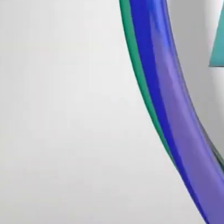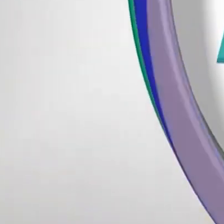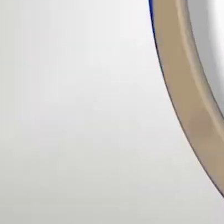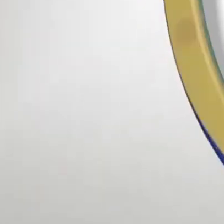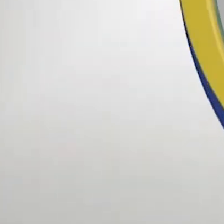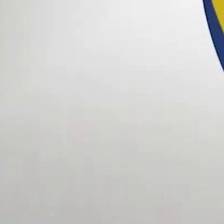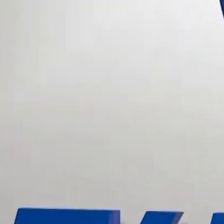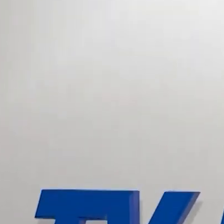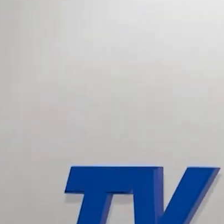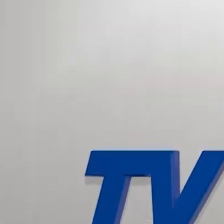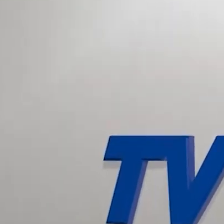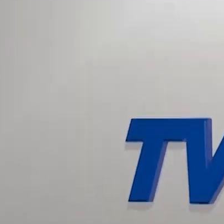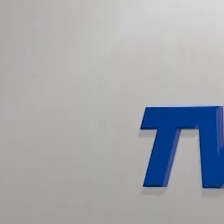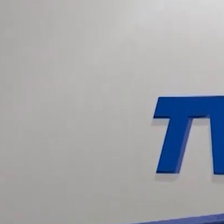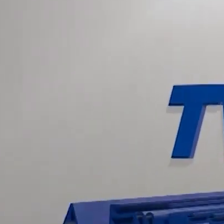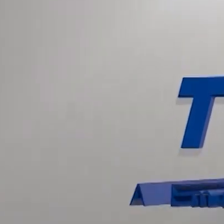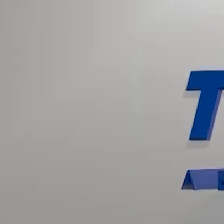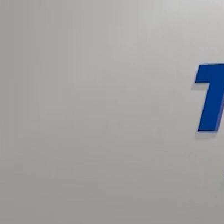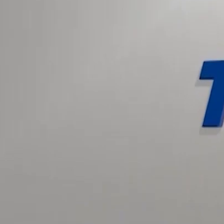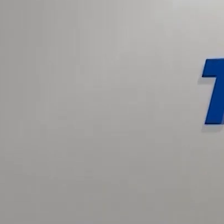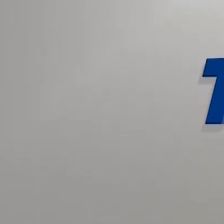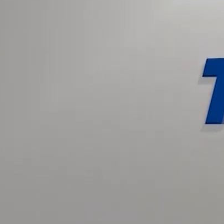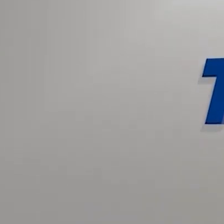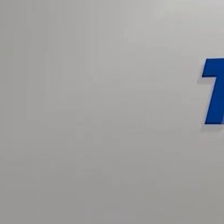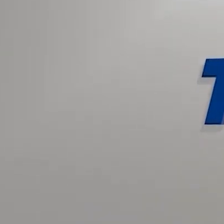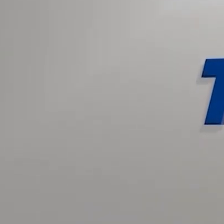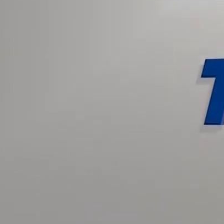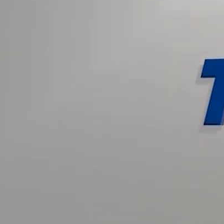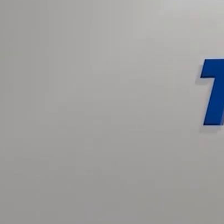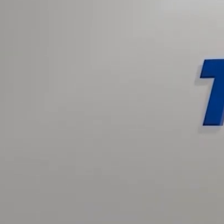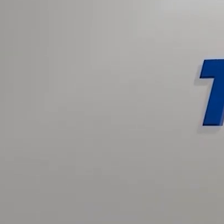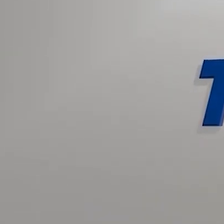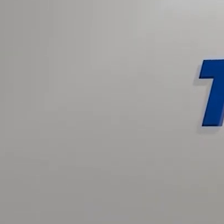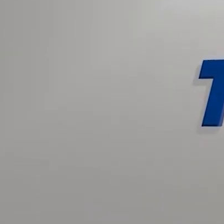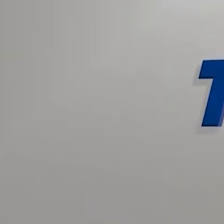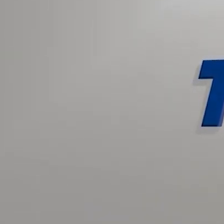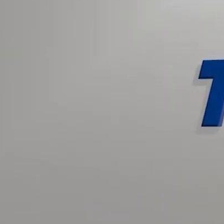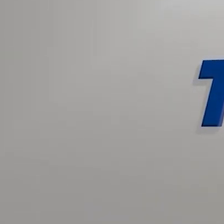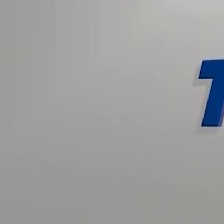TV Fortaleza, a emissora da Casa do Povo.